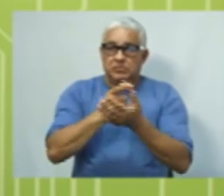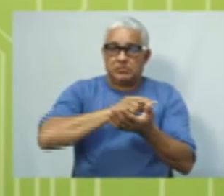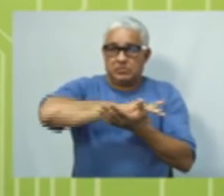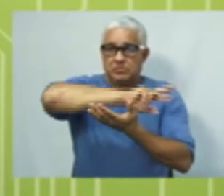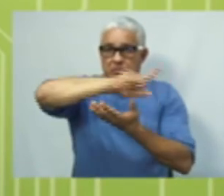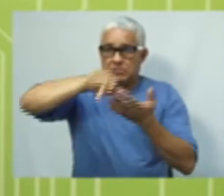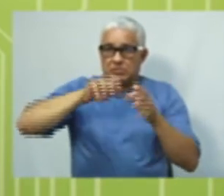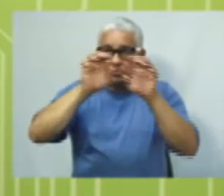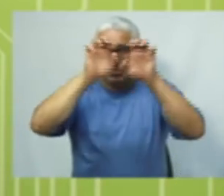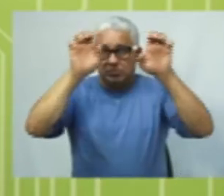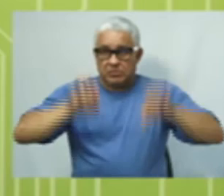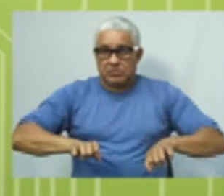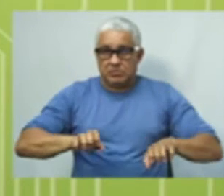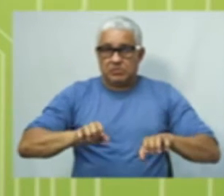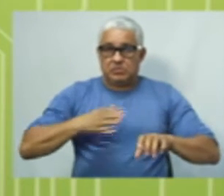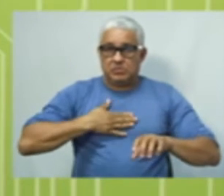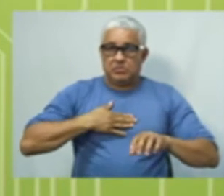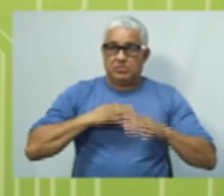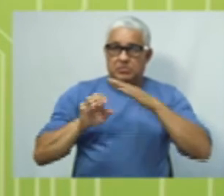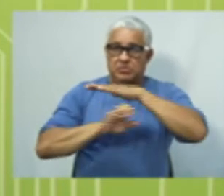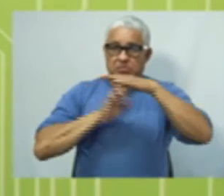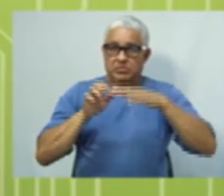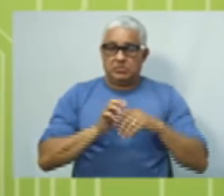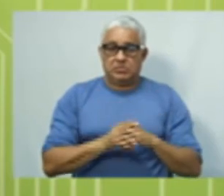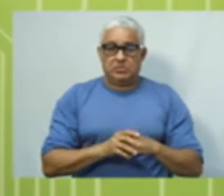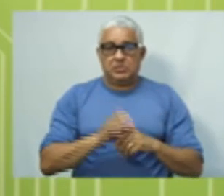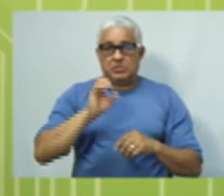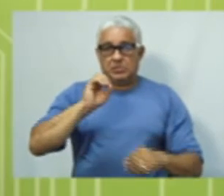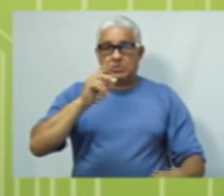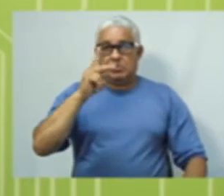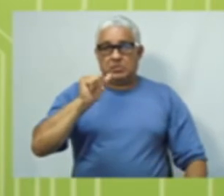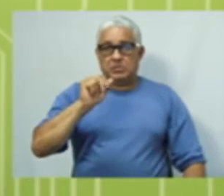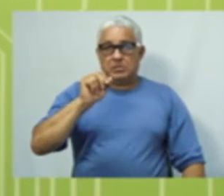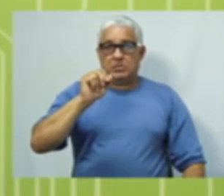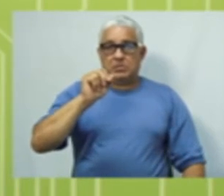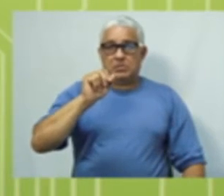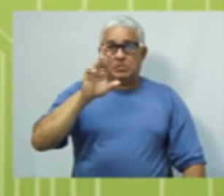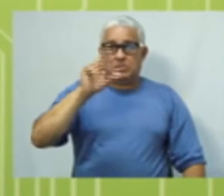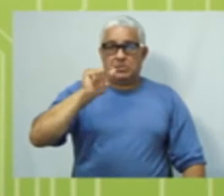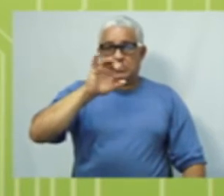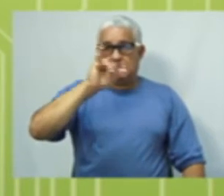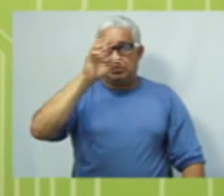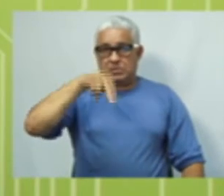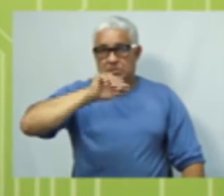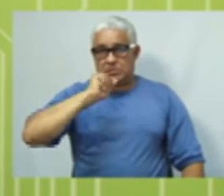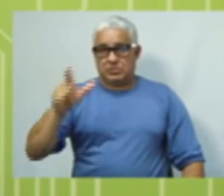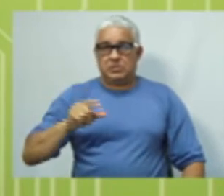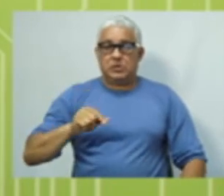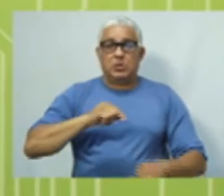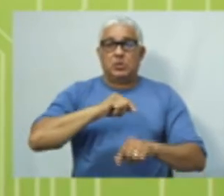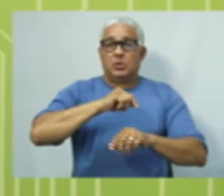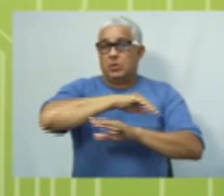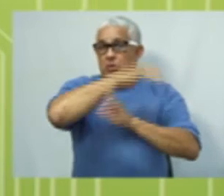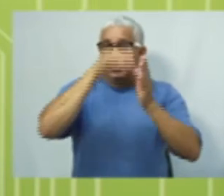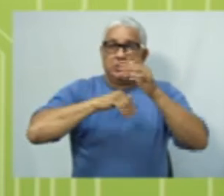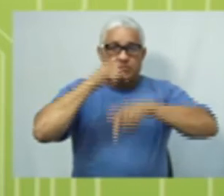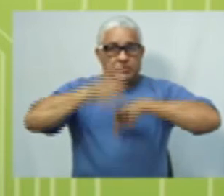eu estruturei minha empresa, eu tornei ela operacional, está tudo funcionando, correto? Agora eu